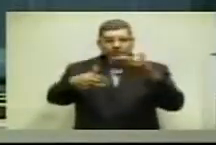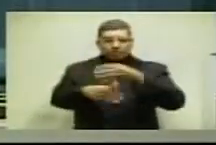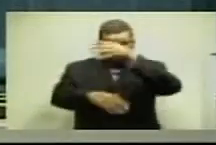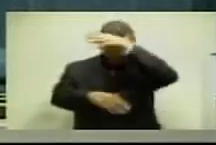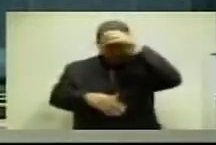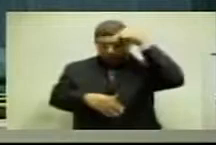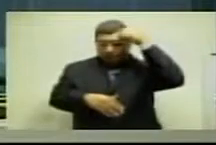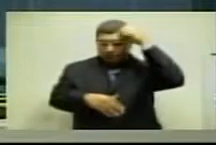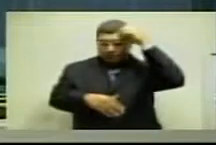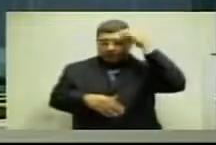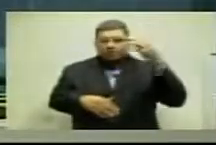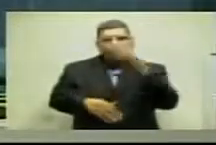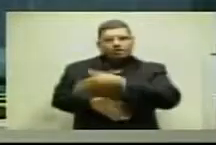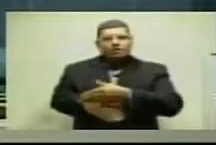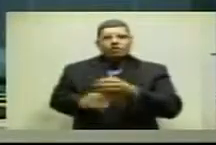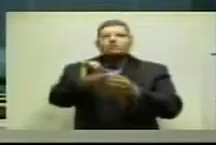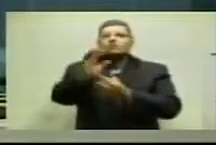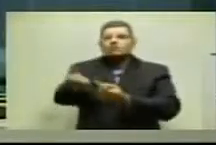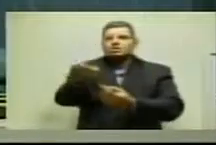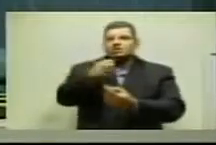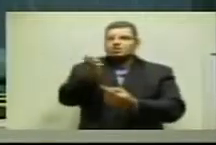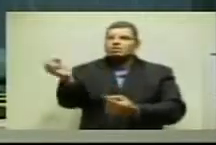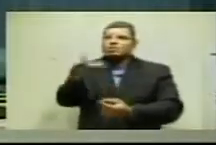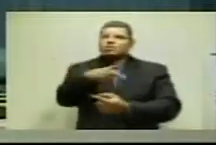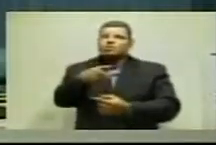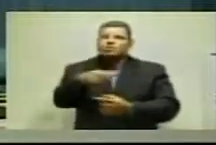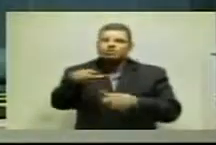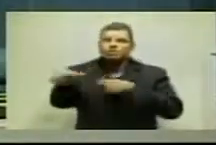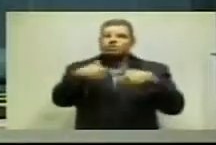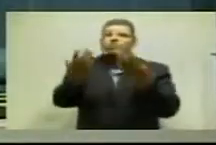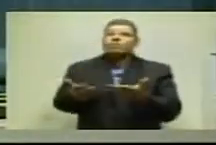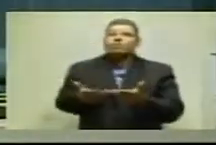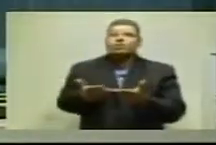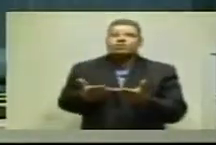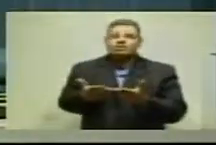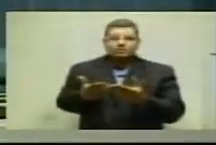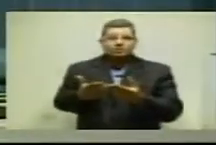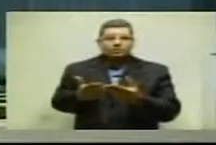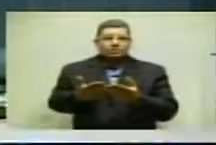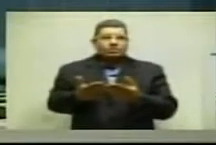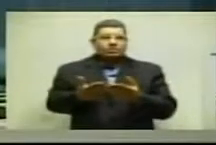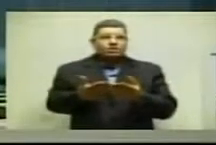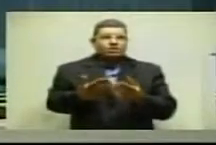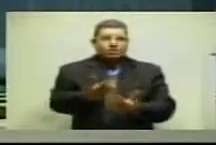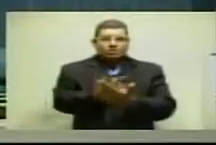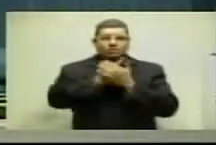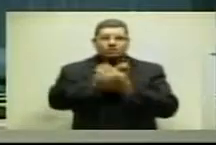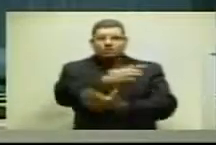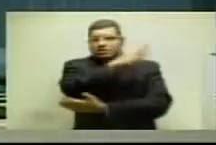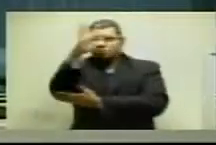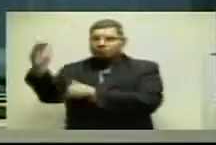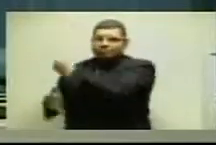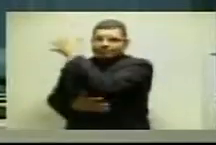de Manaus agregou a si uma nova característica, que é a característica de preservação